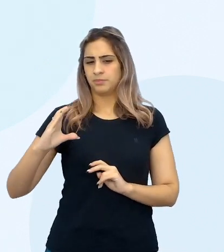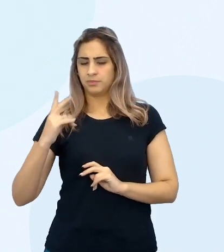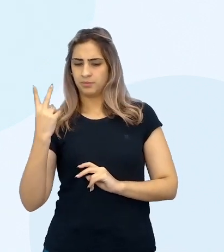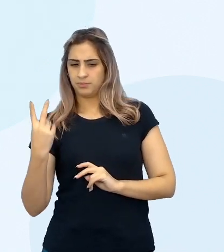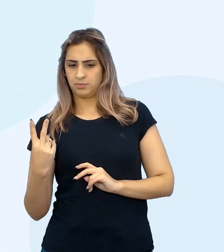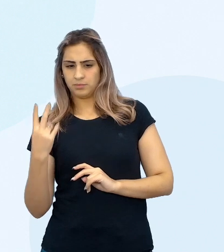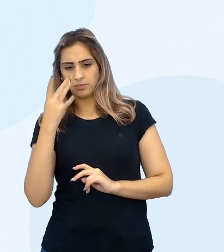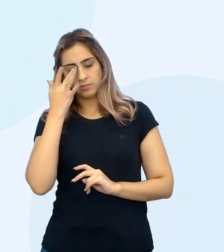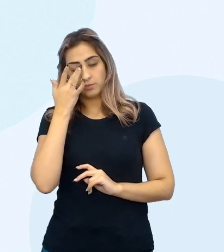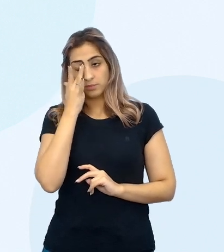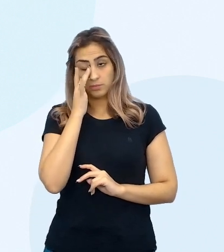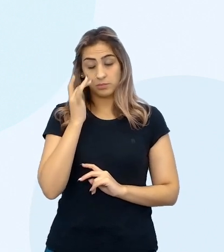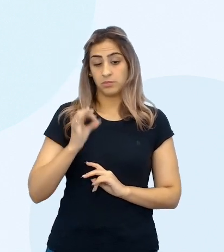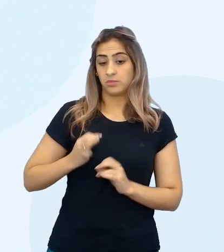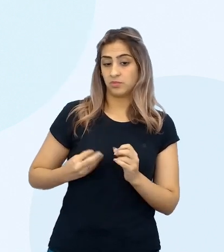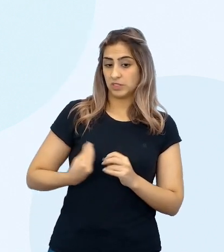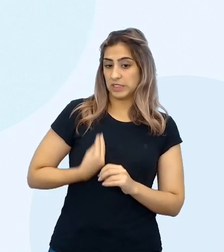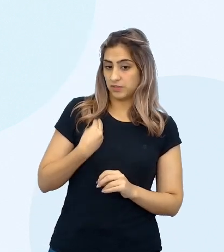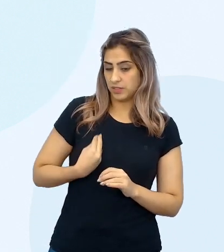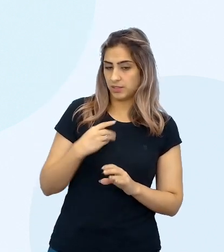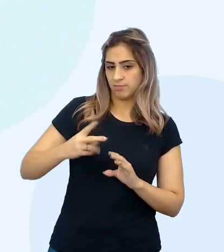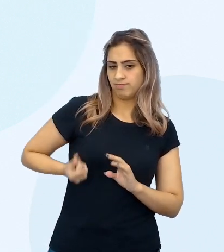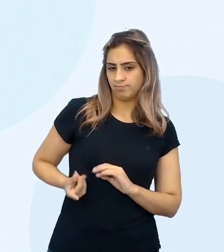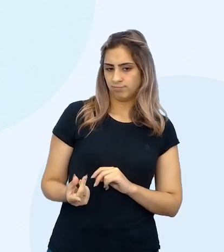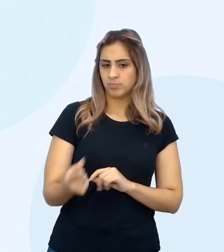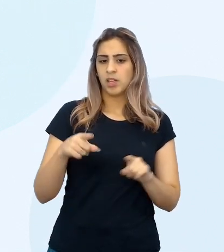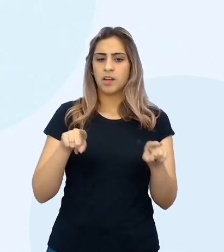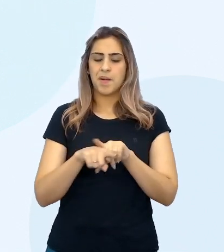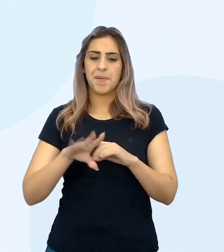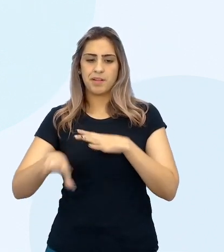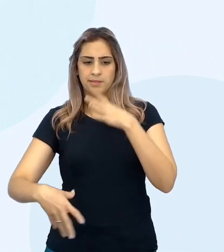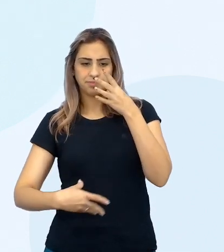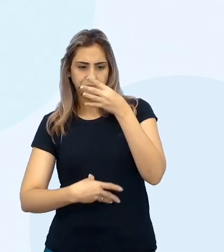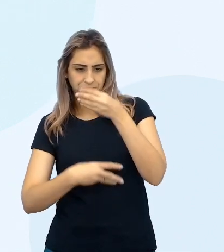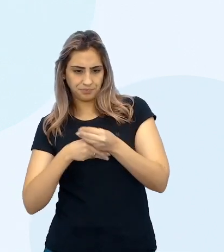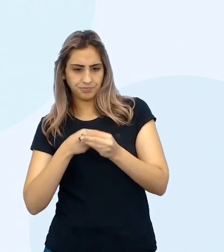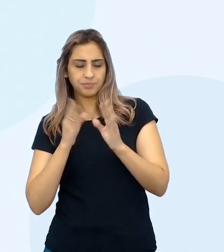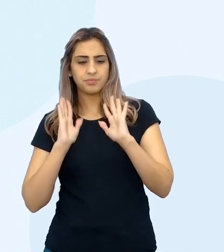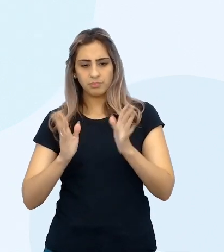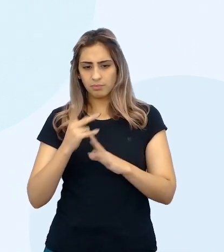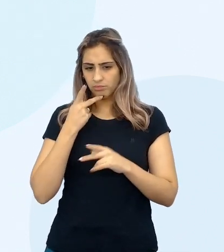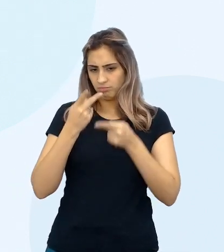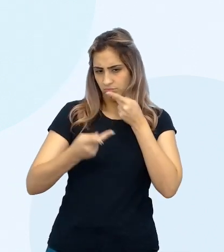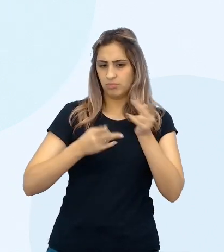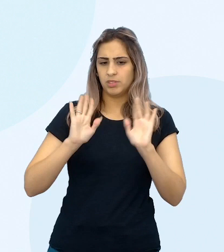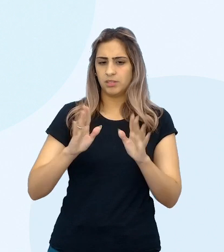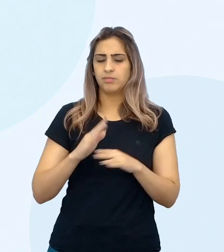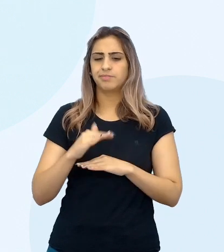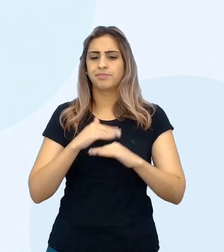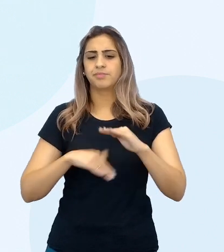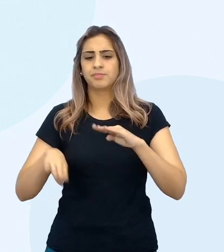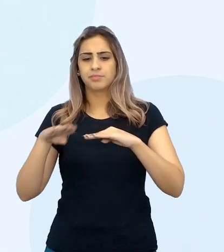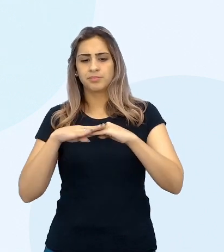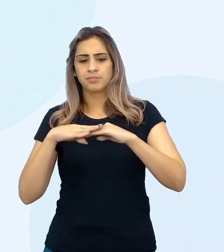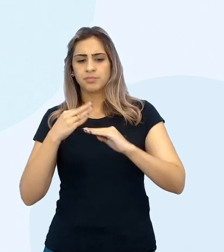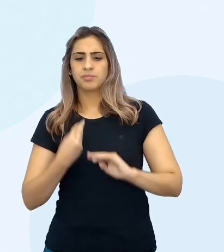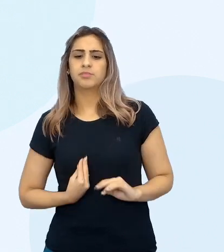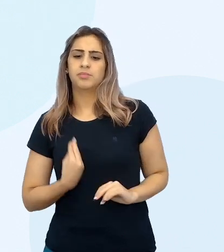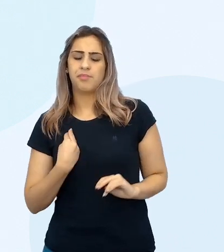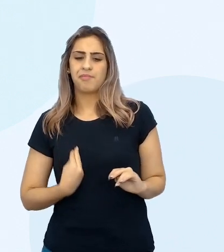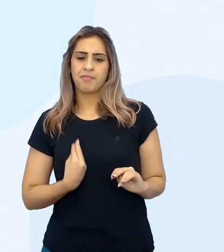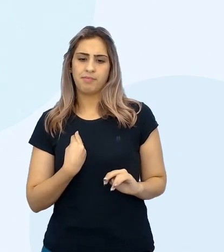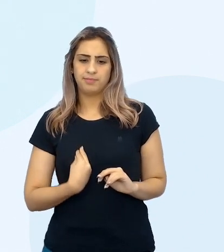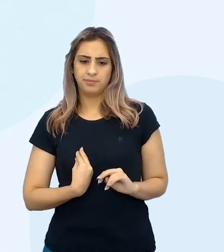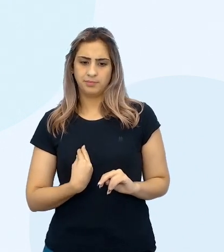o projeto Vida ao Extremo, e o nosso componente, como eu já disse algumas vezes aí já, medidas para a existência